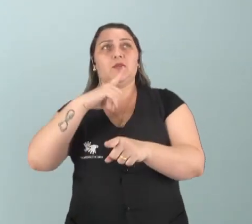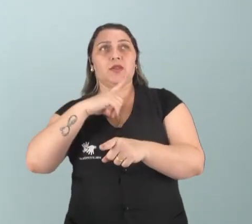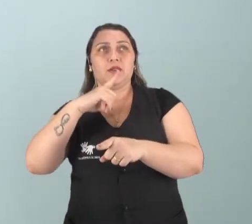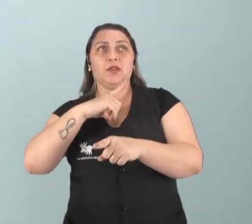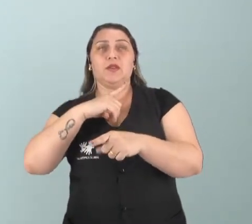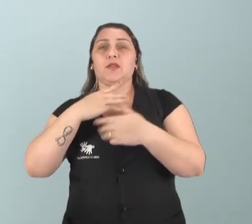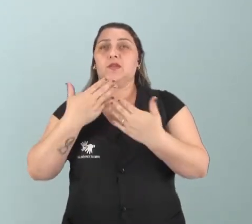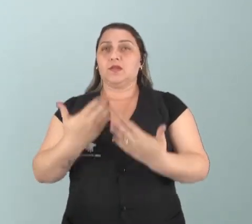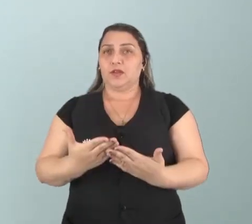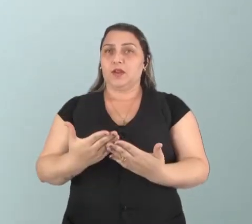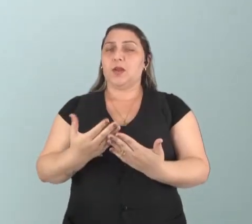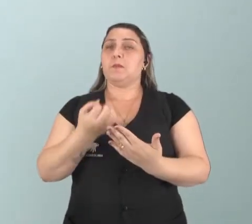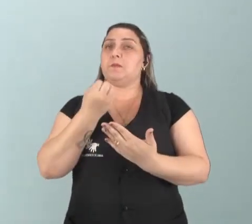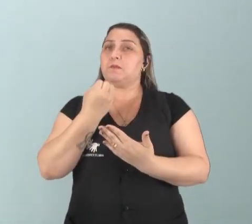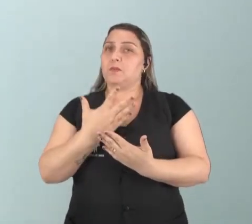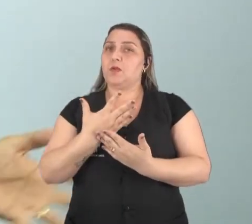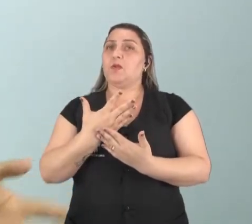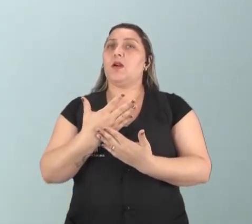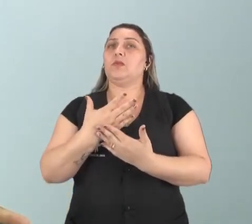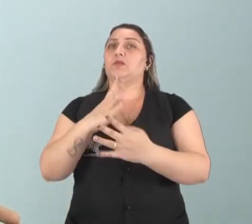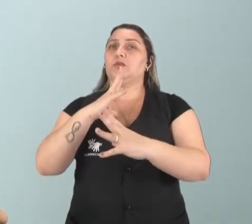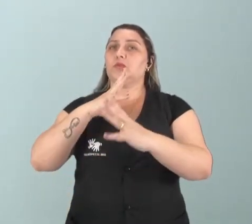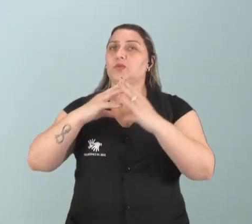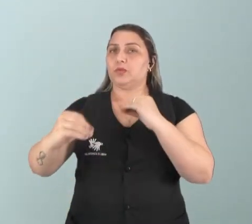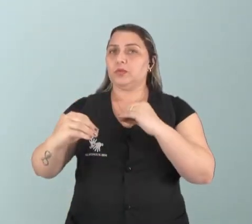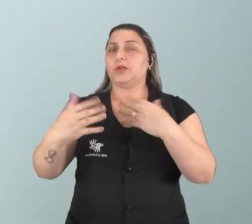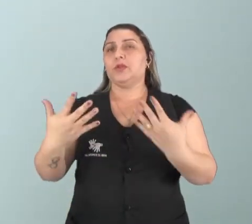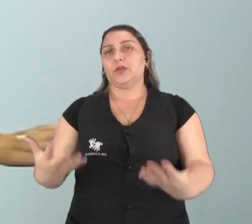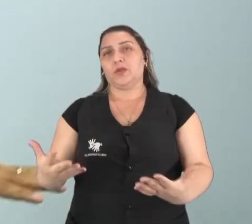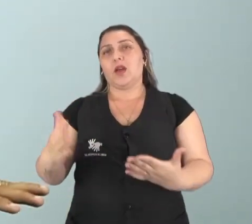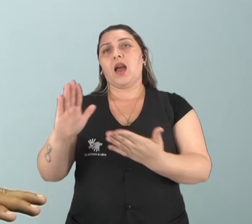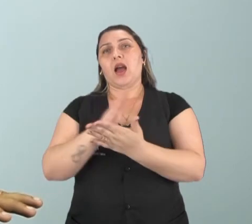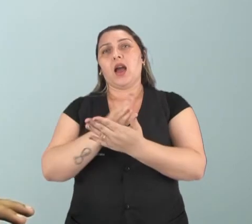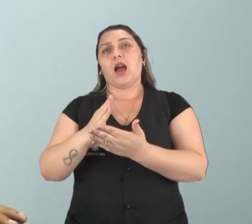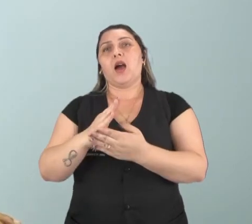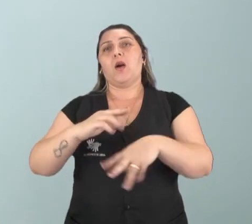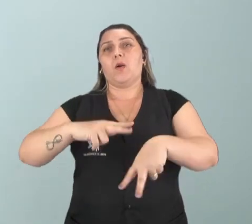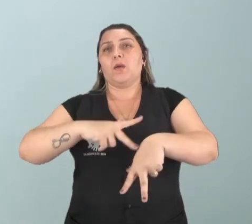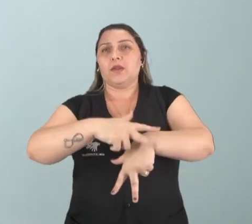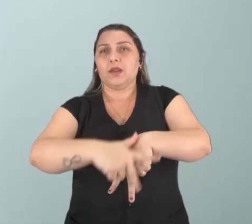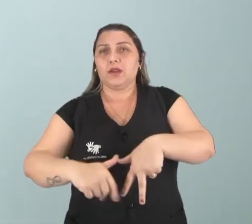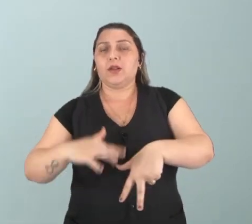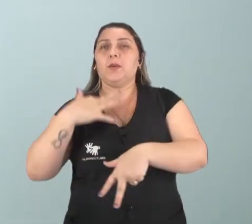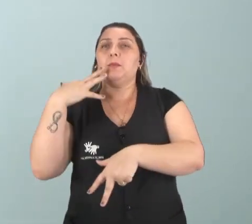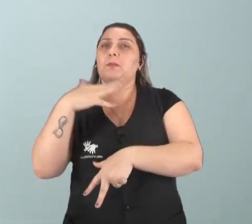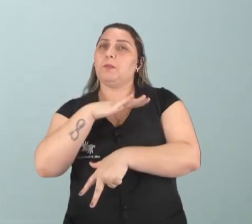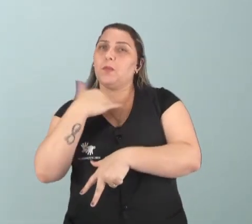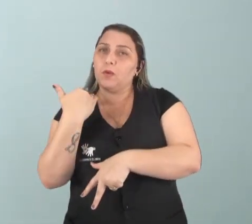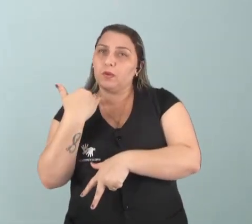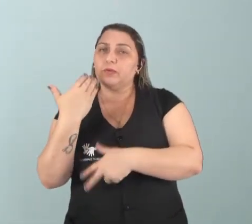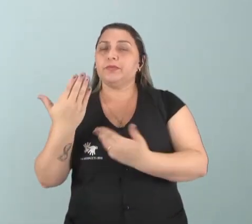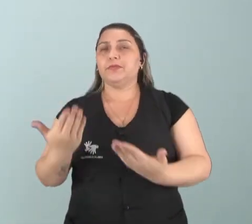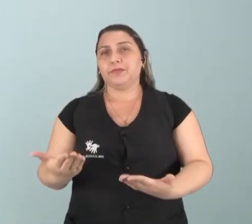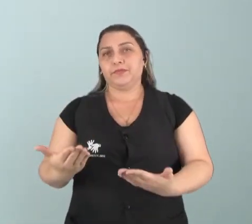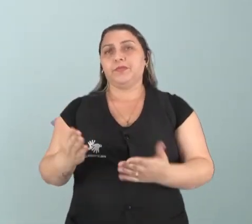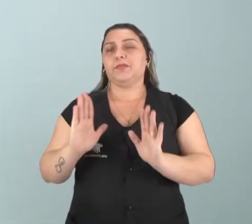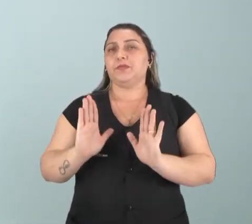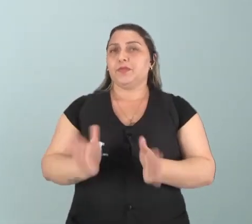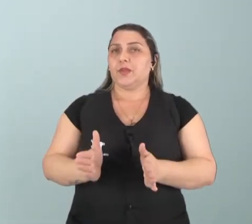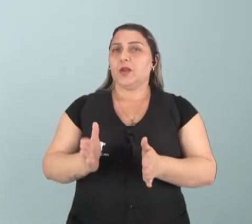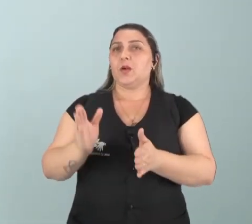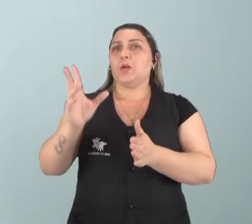verdade, boa parte, inclusive, sumiram do mapa. Algumas etnias sumiram. e aquelas que restaram ficaram